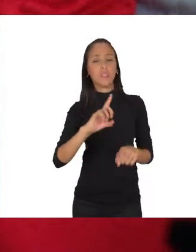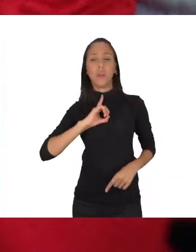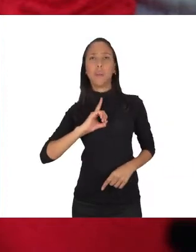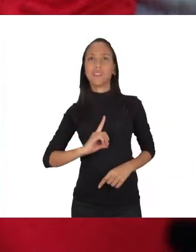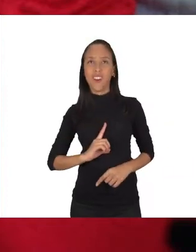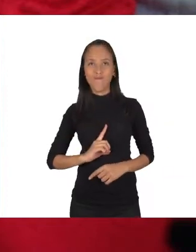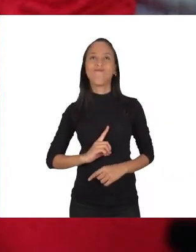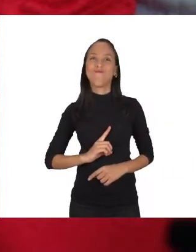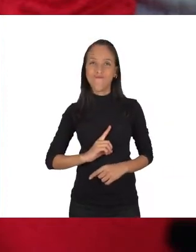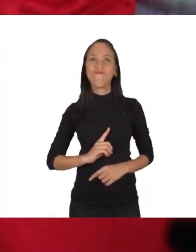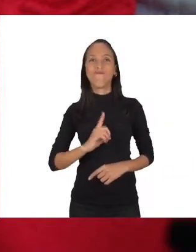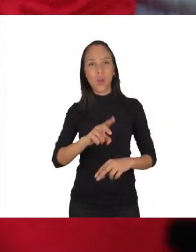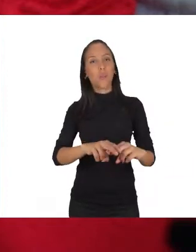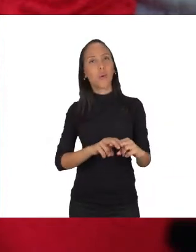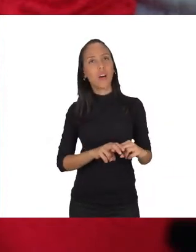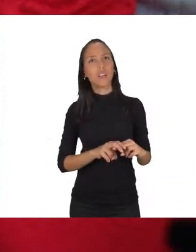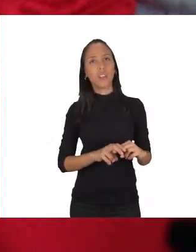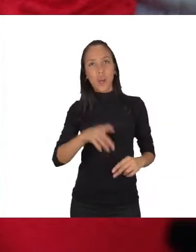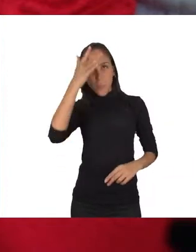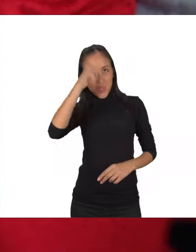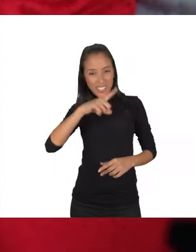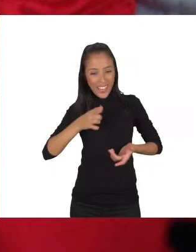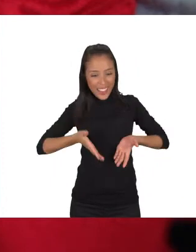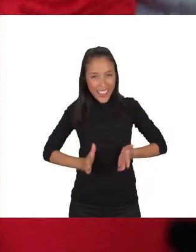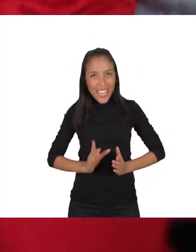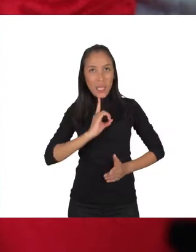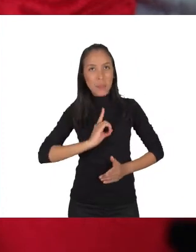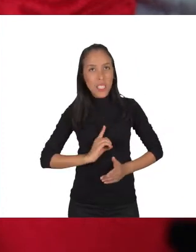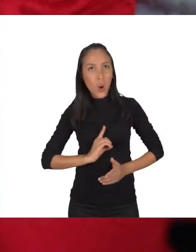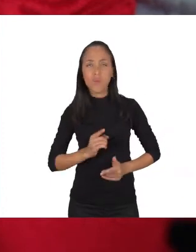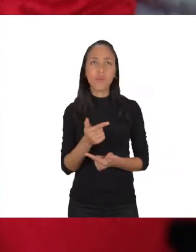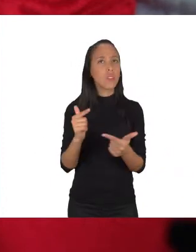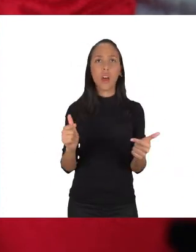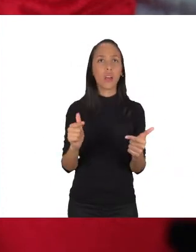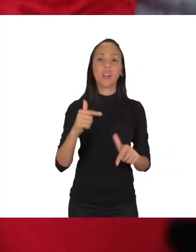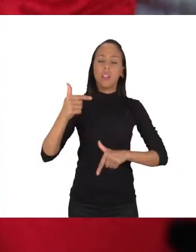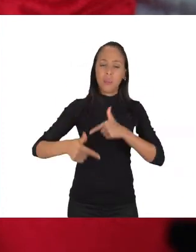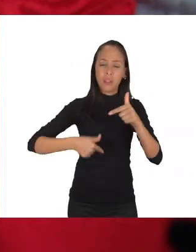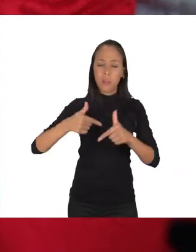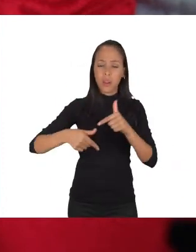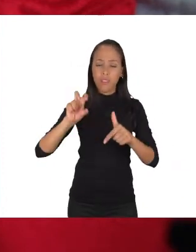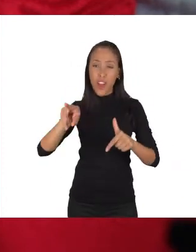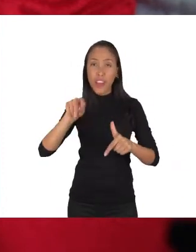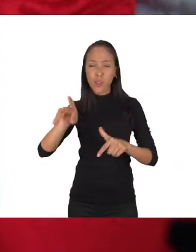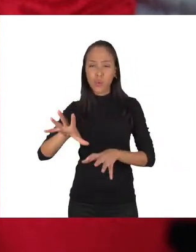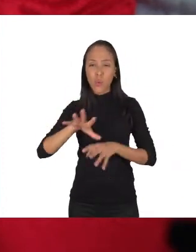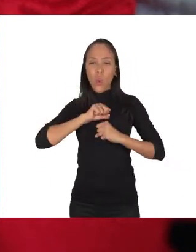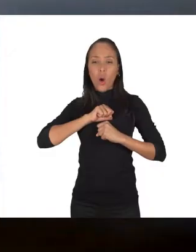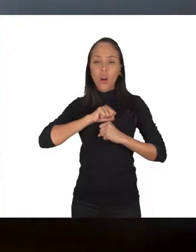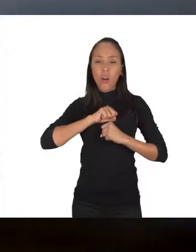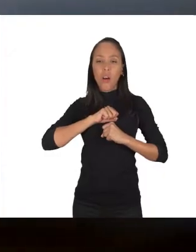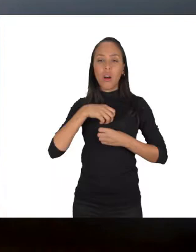A depressão, a pessoa nasce, não nasce com depressão. Ela, o trabalho com agrotóxico torna a